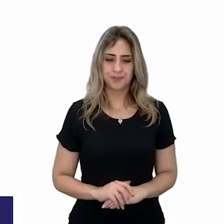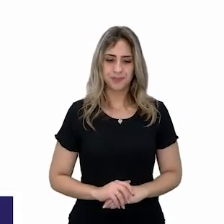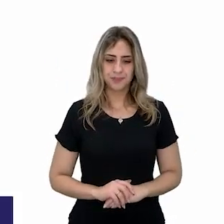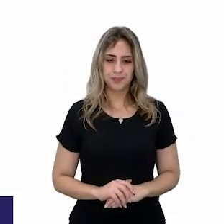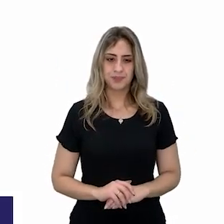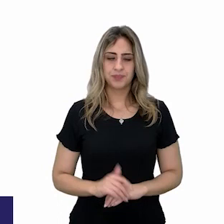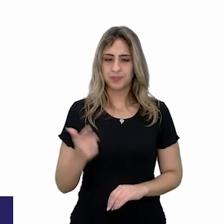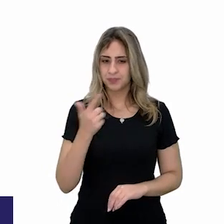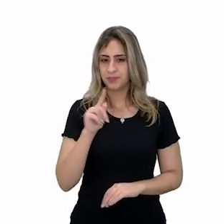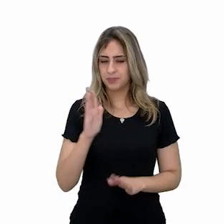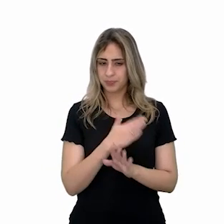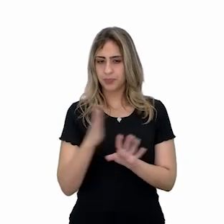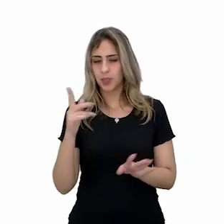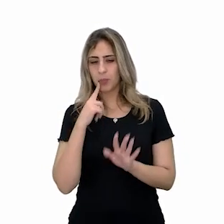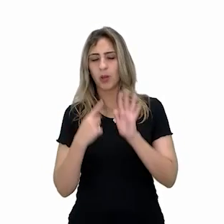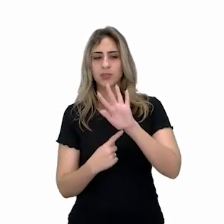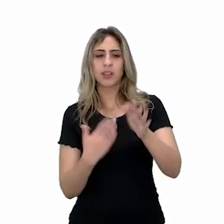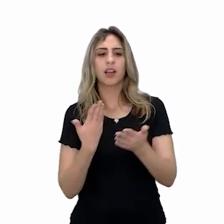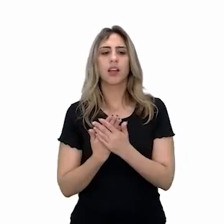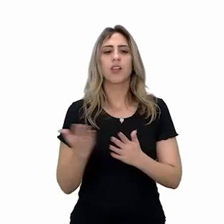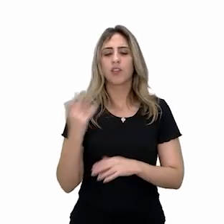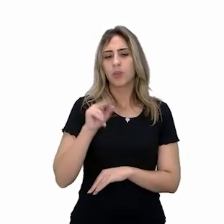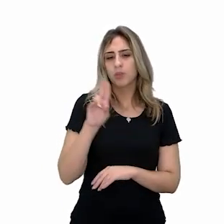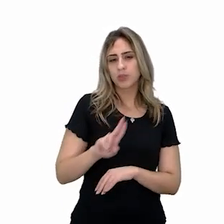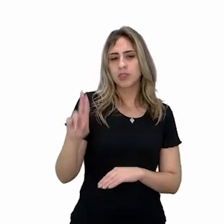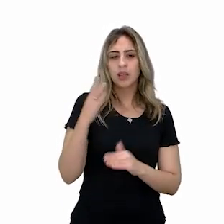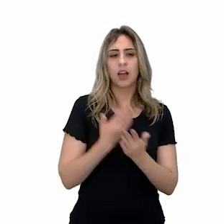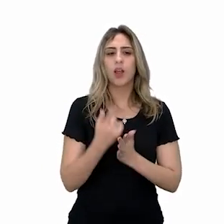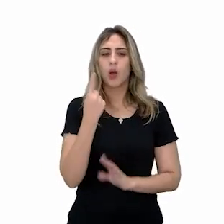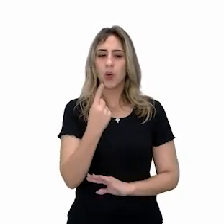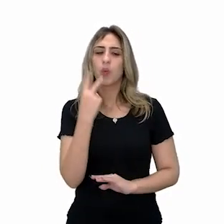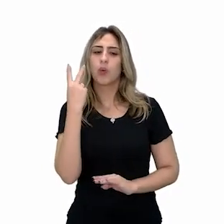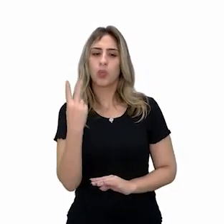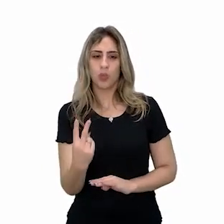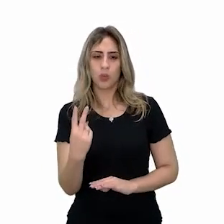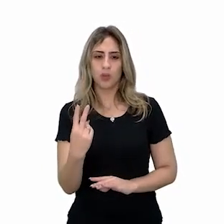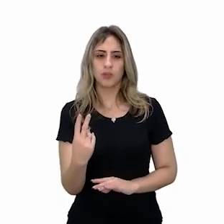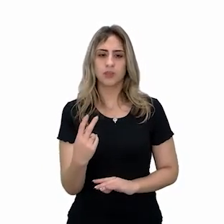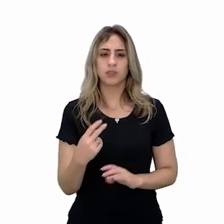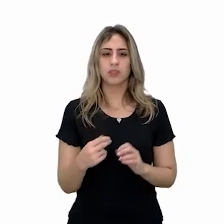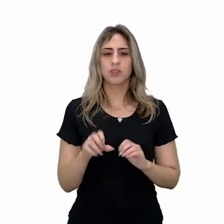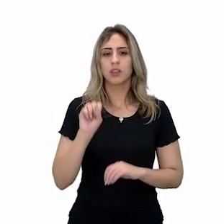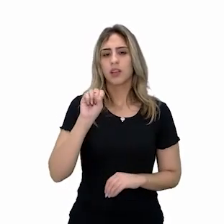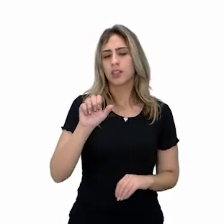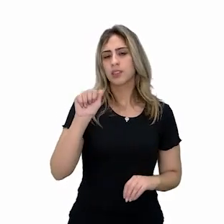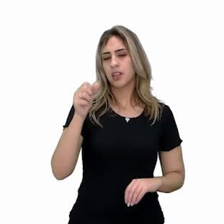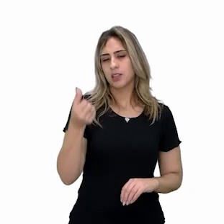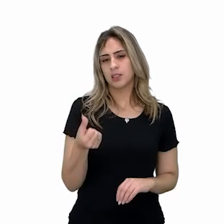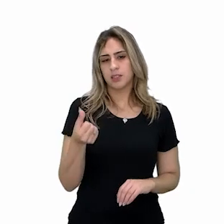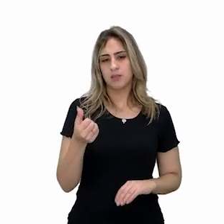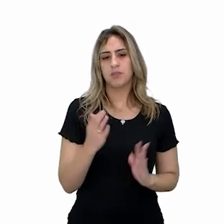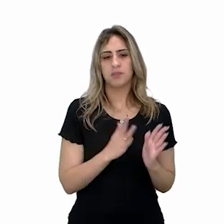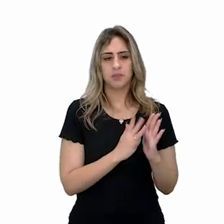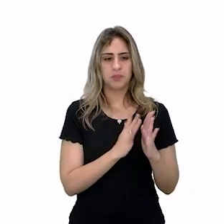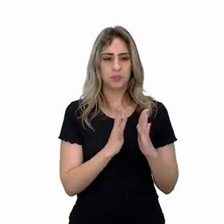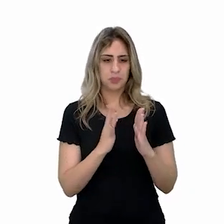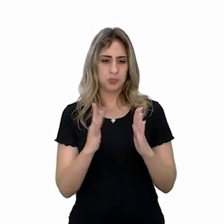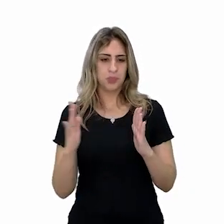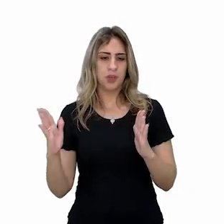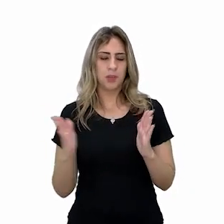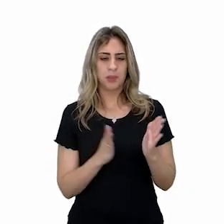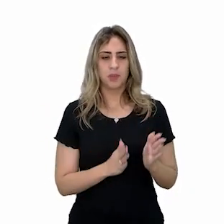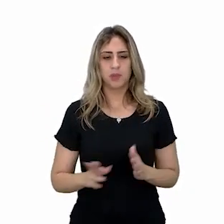onde nós mostramos as aulas. Então vamos usar as aulas 1 e 2 da SA6, que fala sobre perturbação da biosfera pela